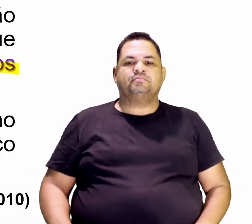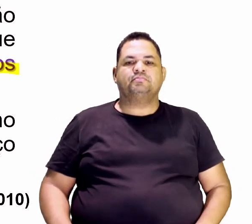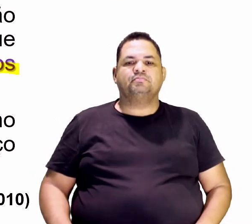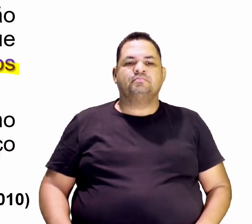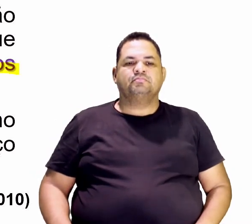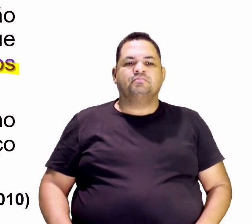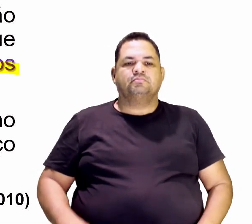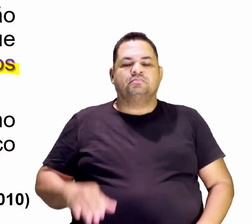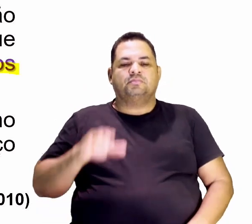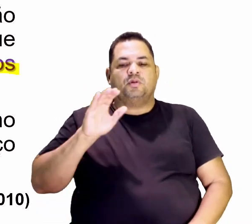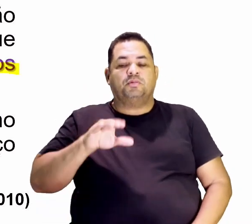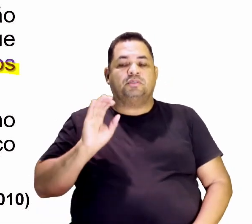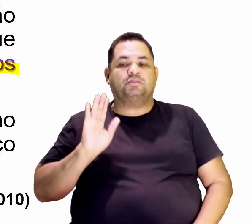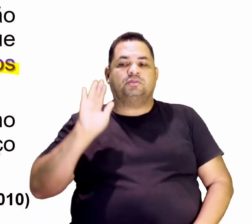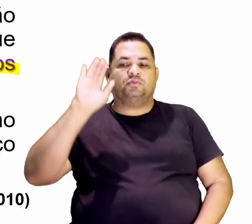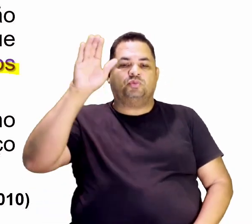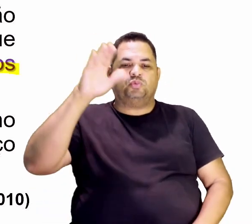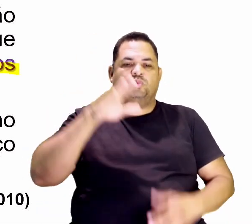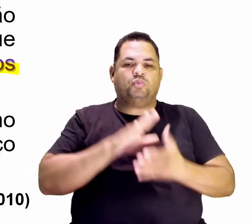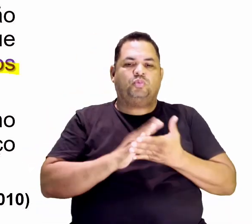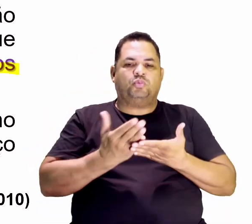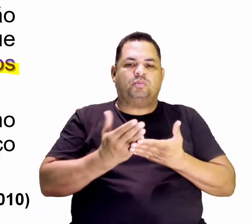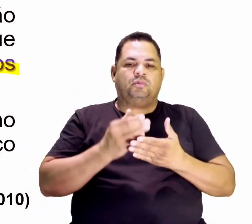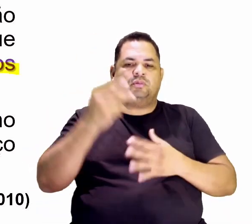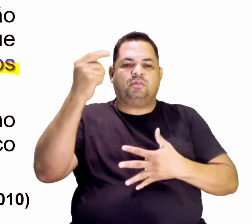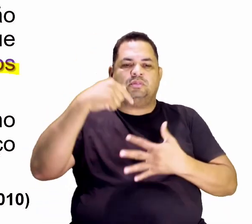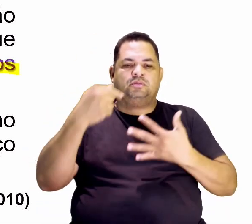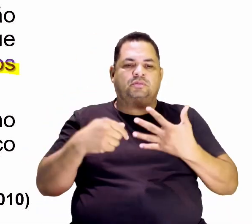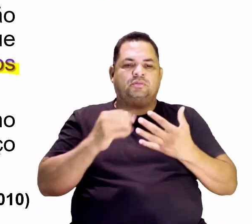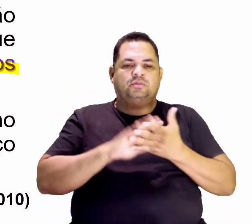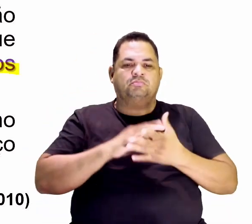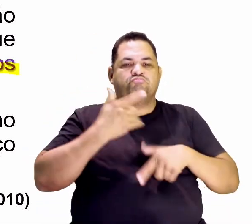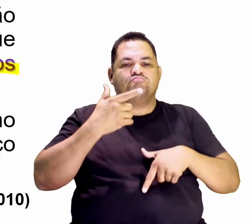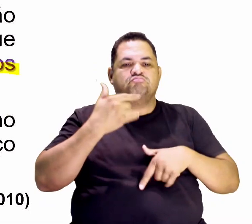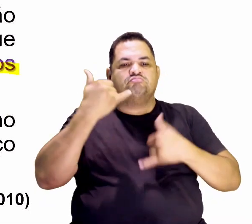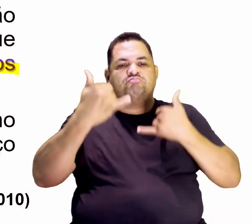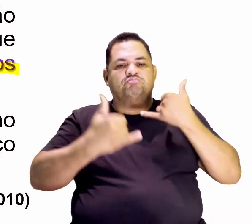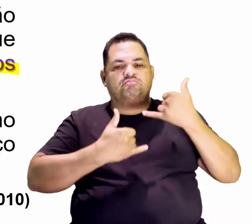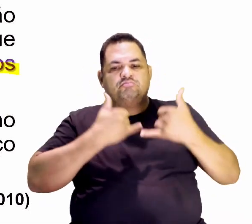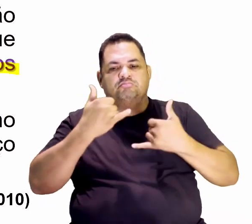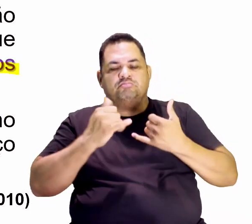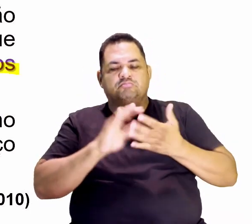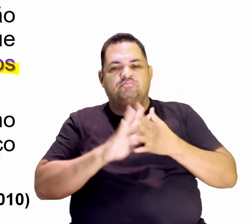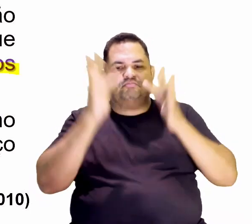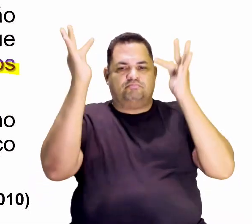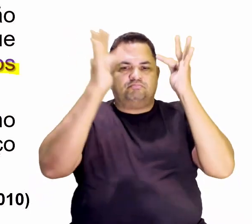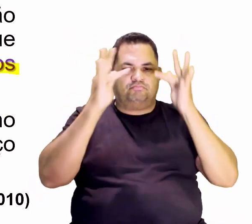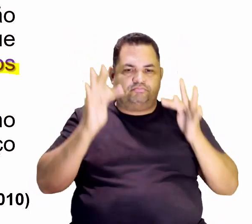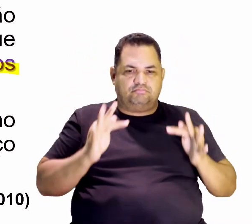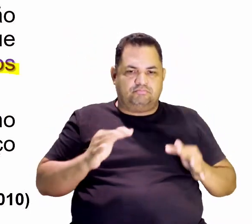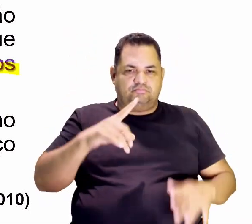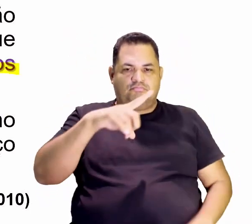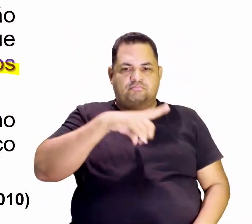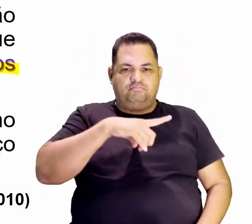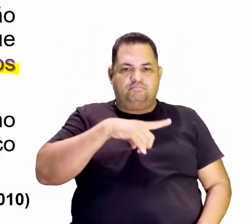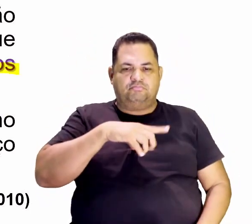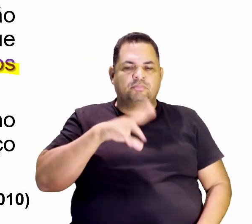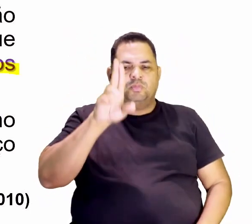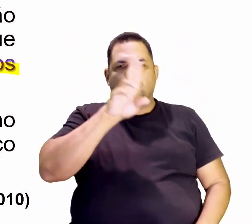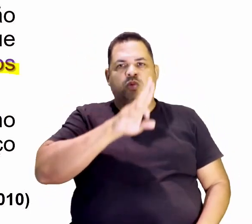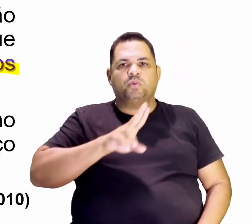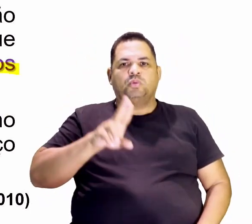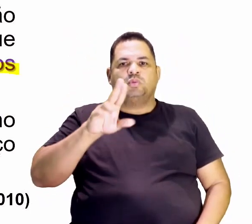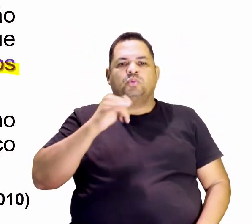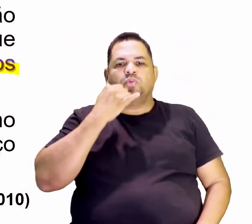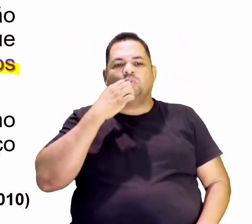ser classificado como uma atividade de lazer, né? Você se sente feliz, você tem o gasto de energia,